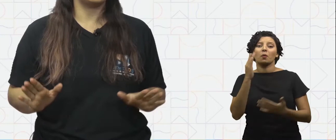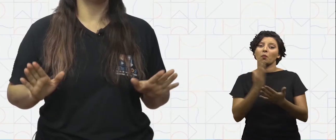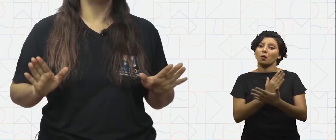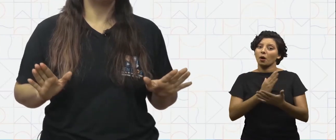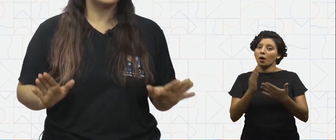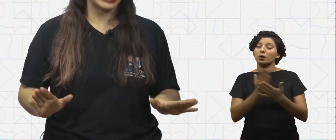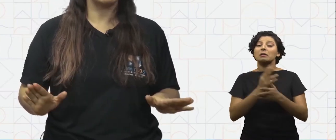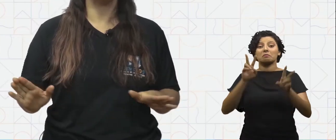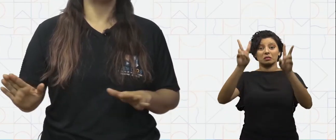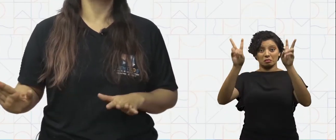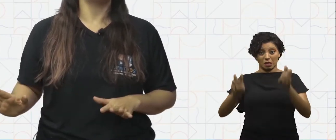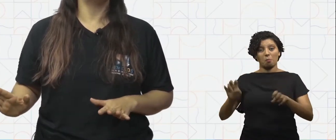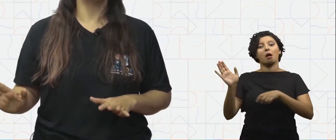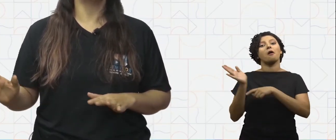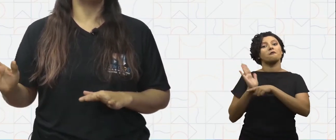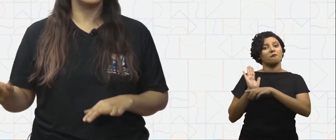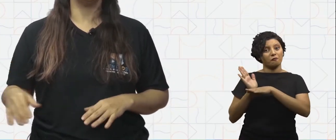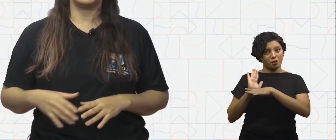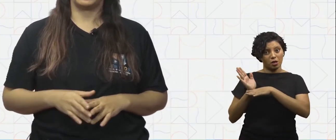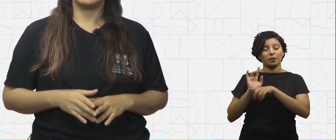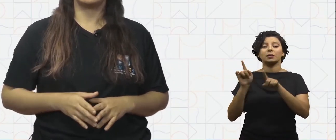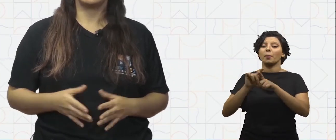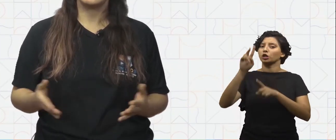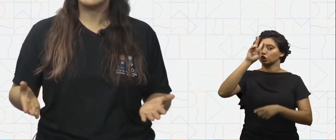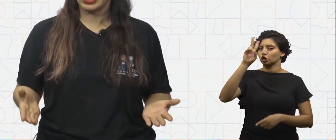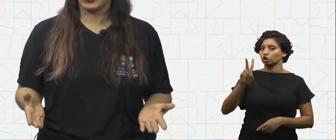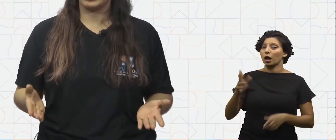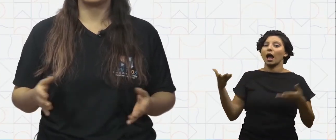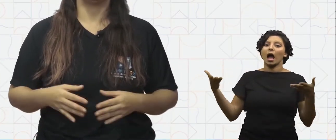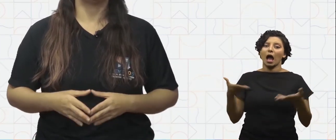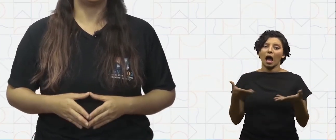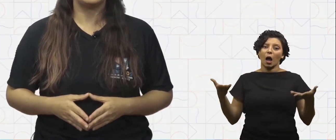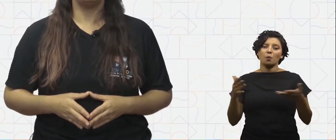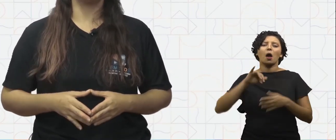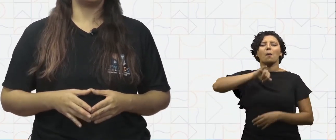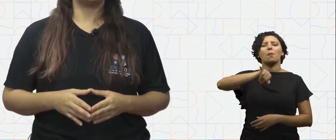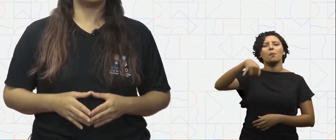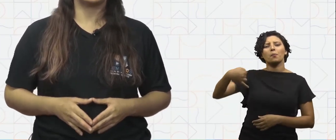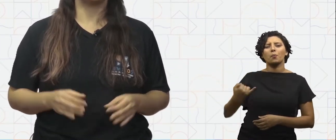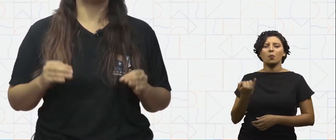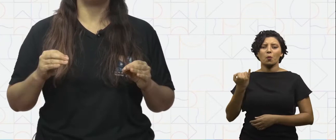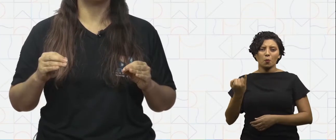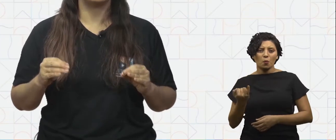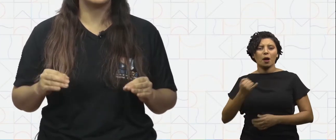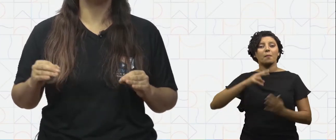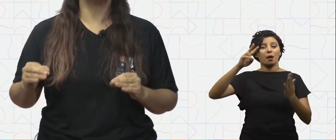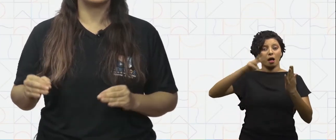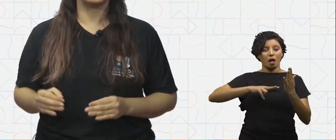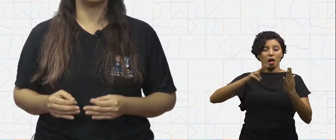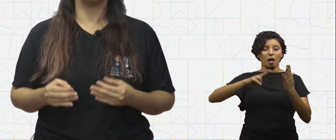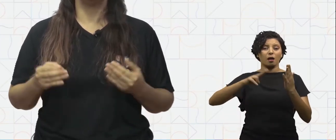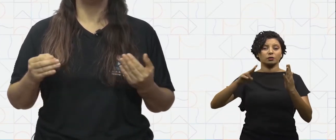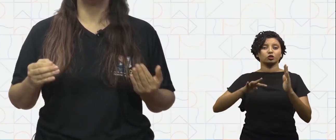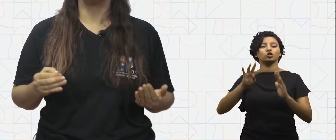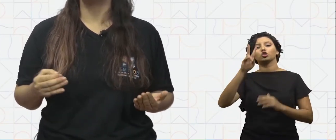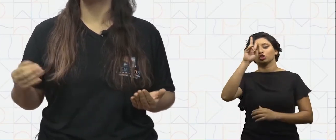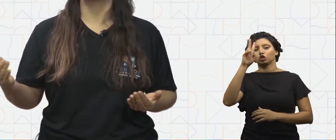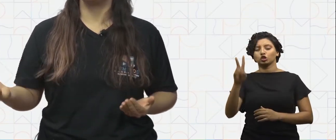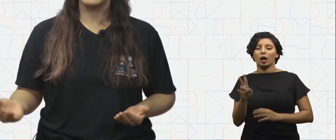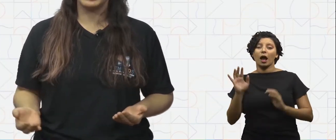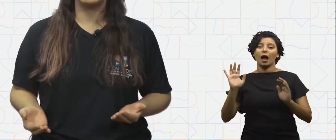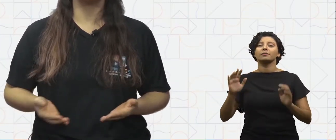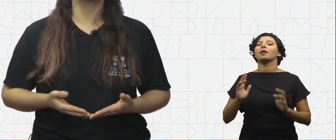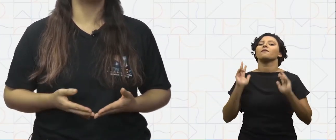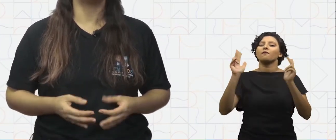até viraram temas de filmes e histórias. E agora, aproveitarei para ler um trecho de uma